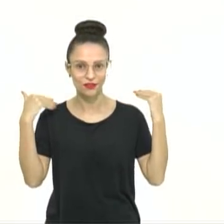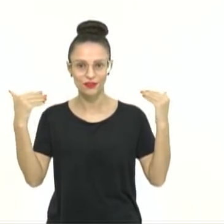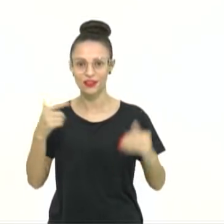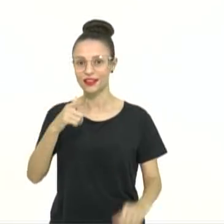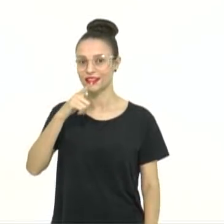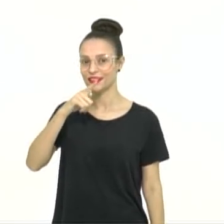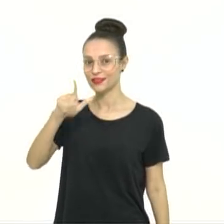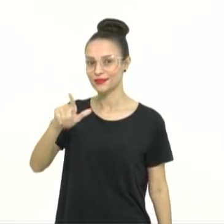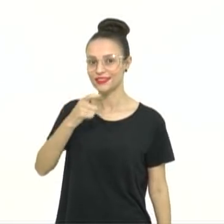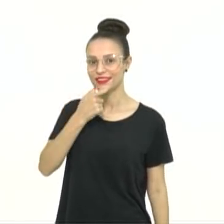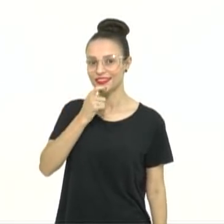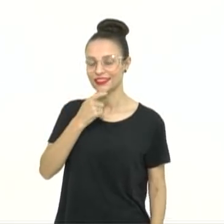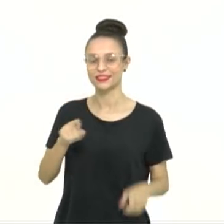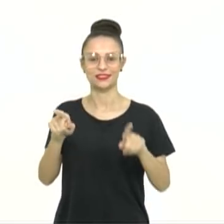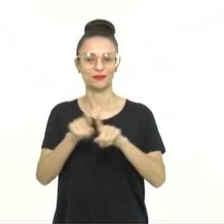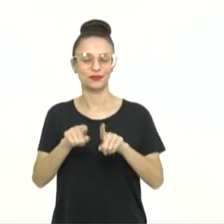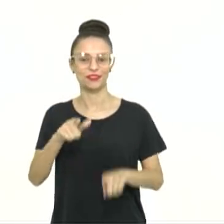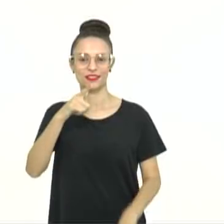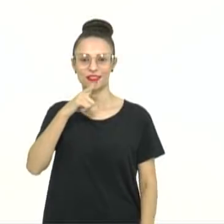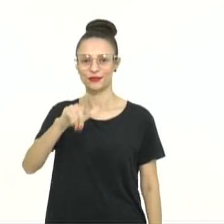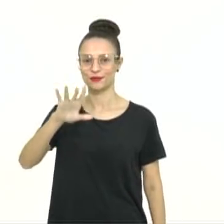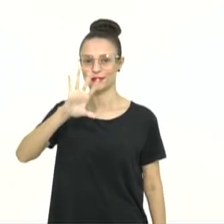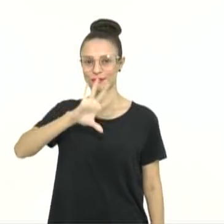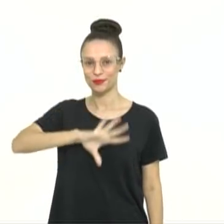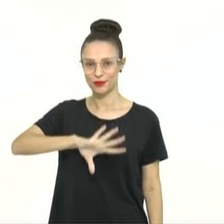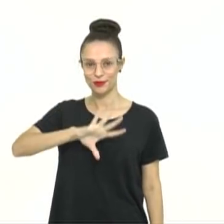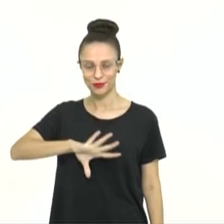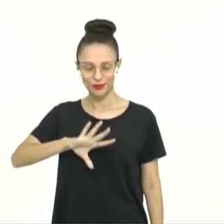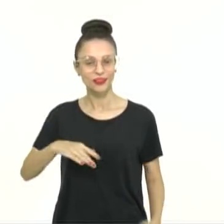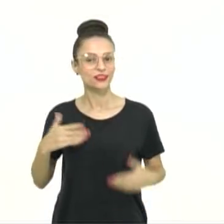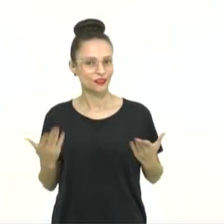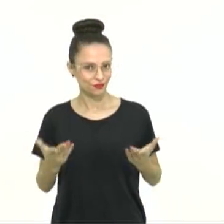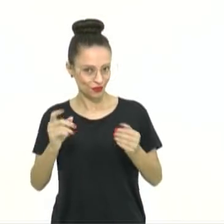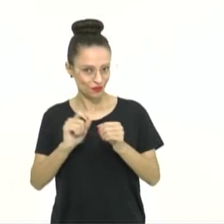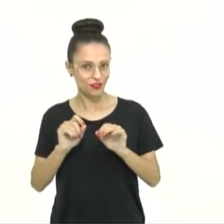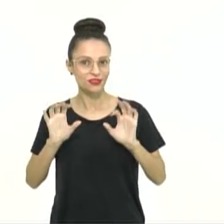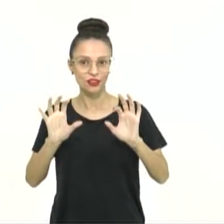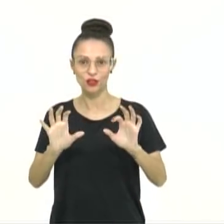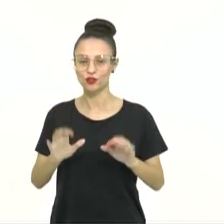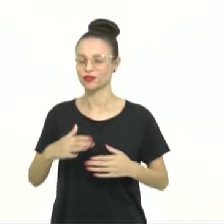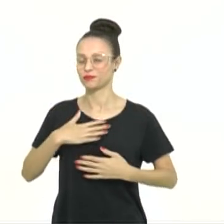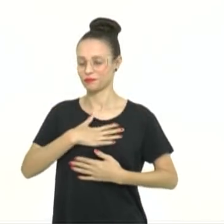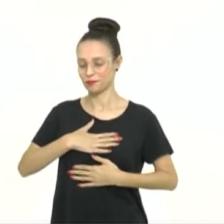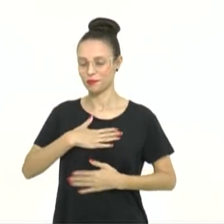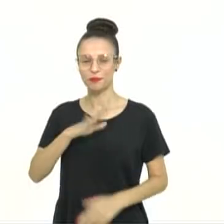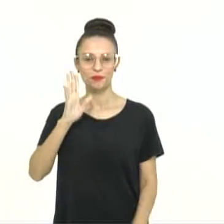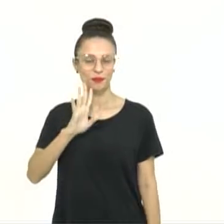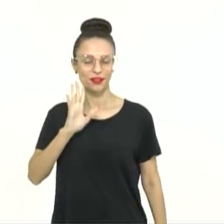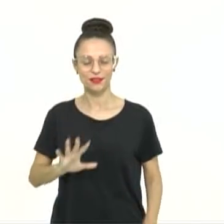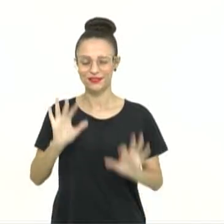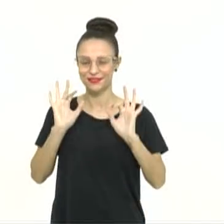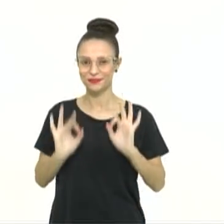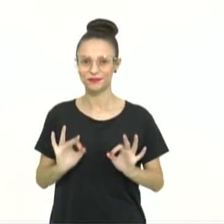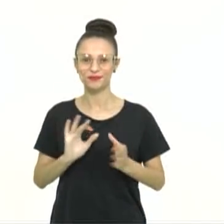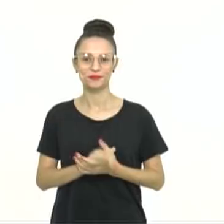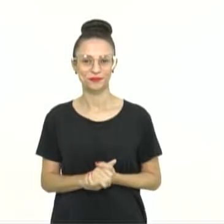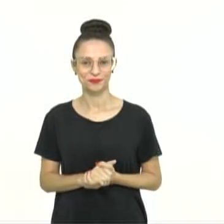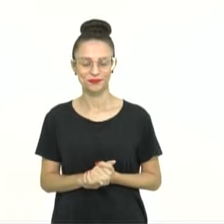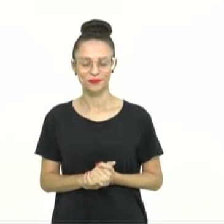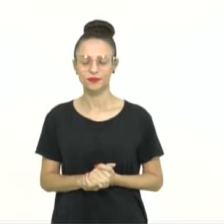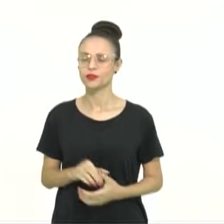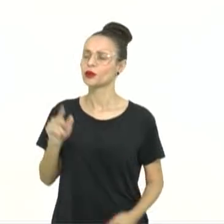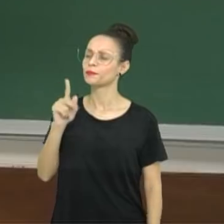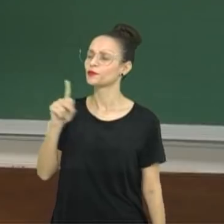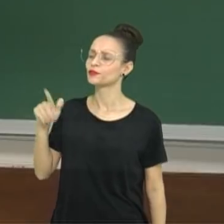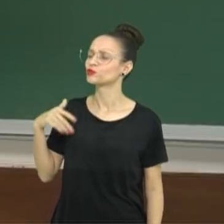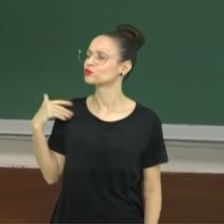língua inglesa e língua portuguesa. Vamos fazer isso? Vai ser bem prazeroso, eu tenho certeza.